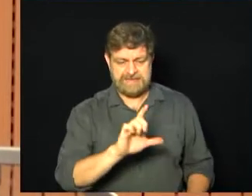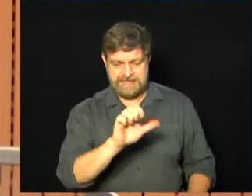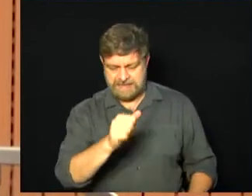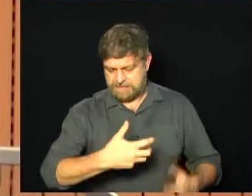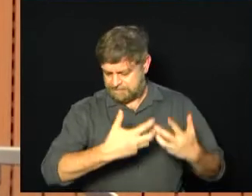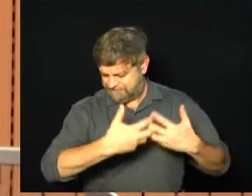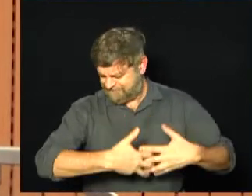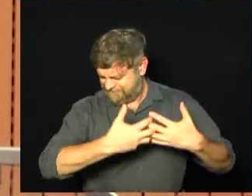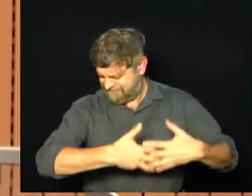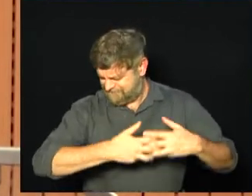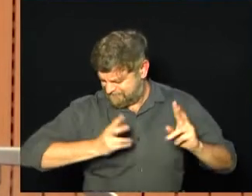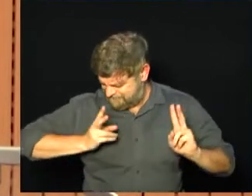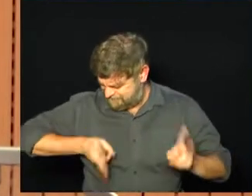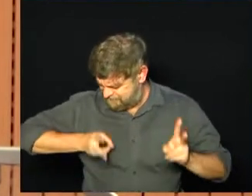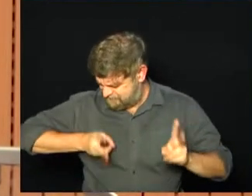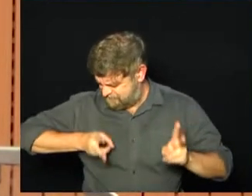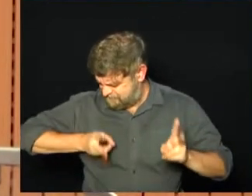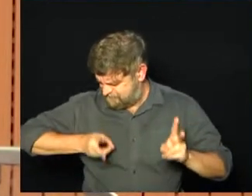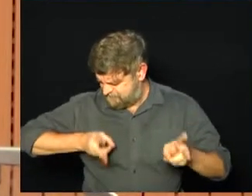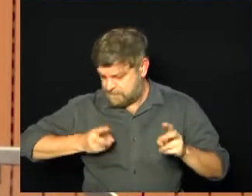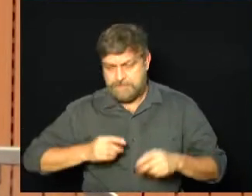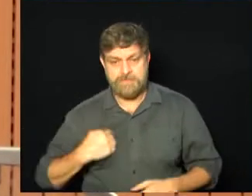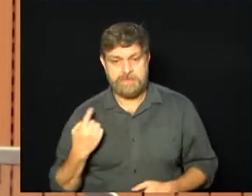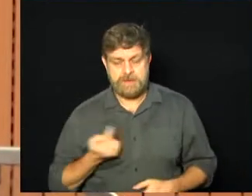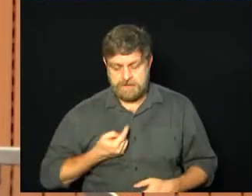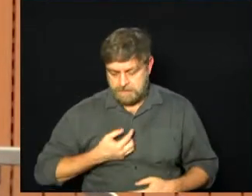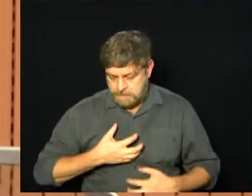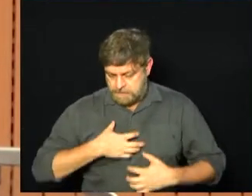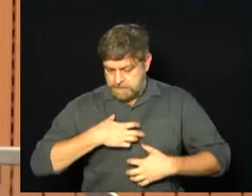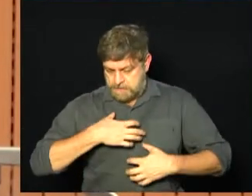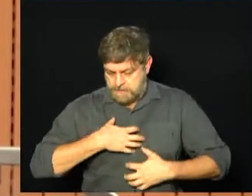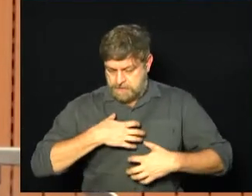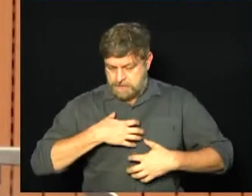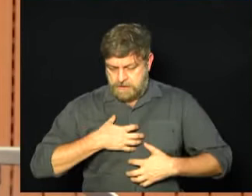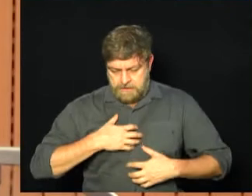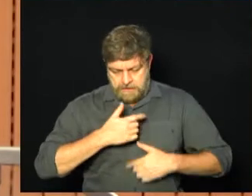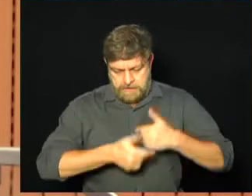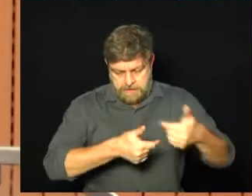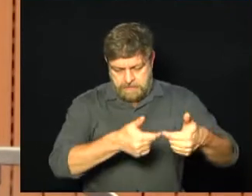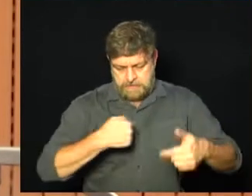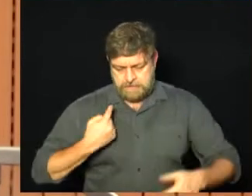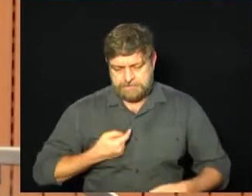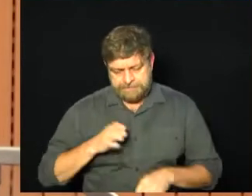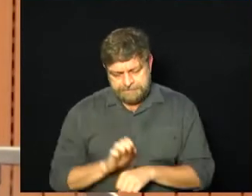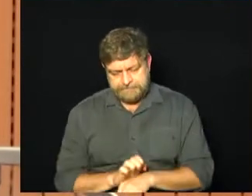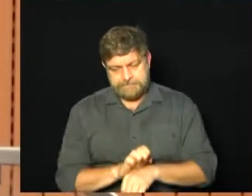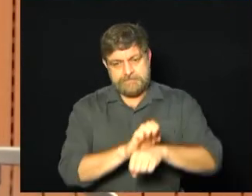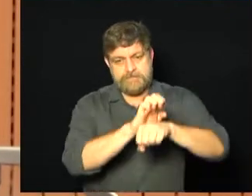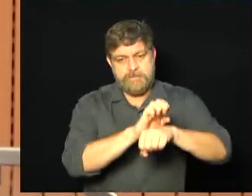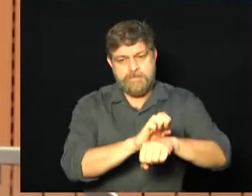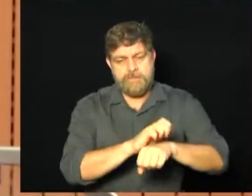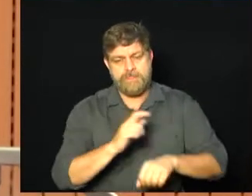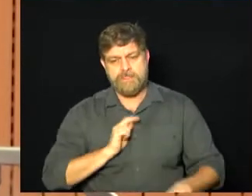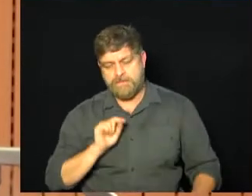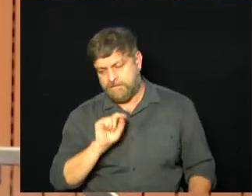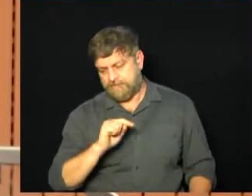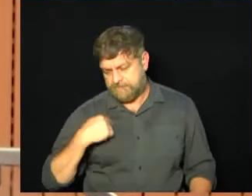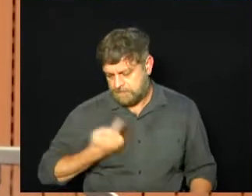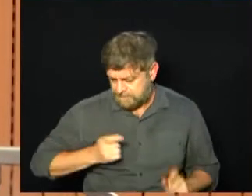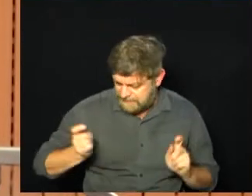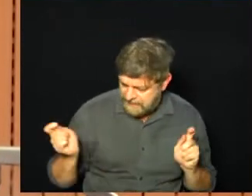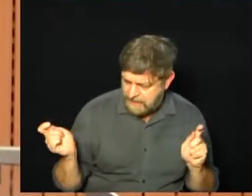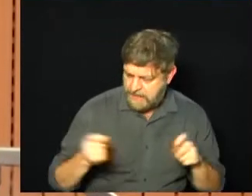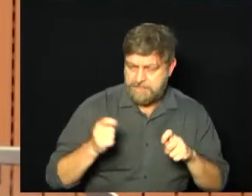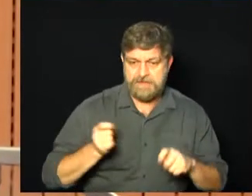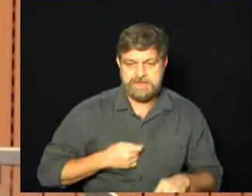vivo e pujante, atuante, o que nos dá uma esperança muito grande da nossa capacidade de